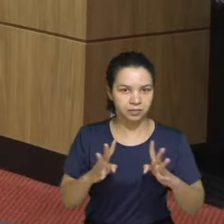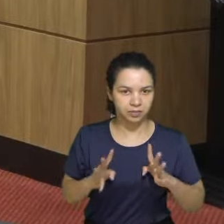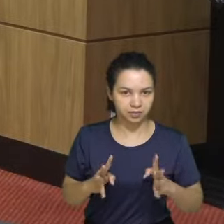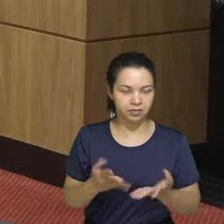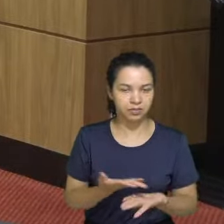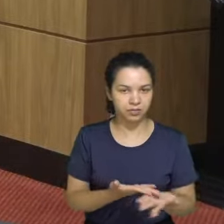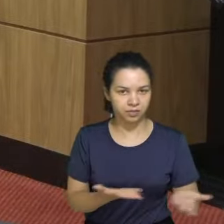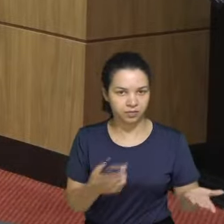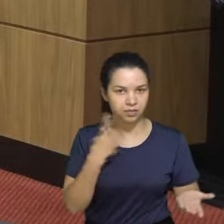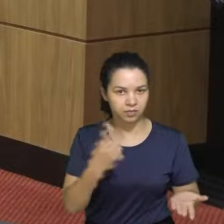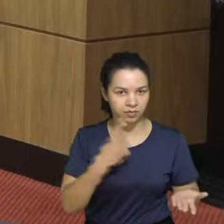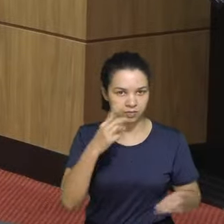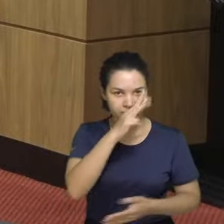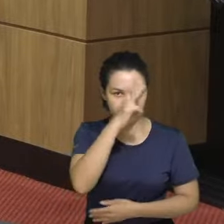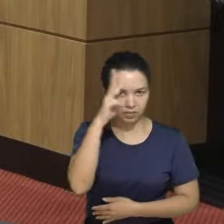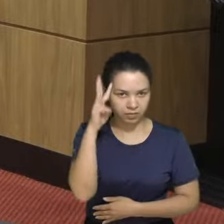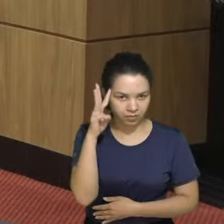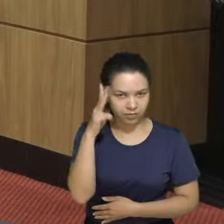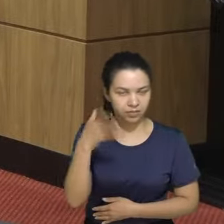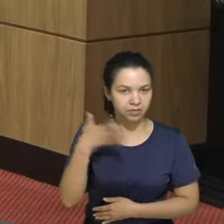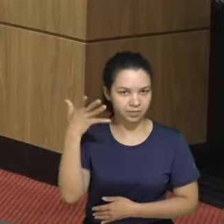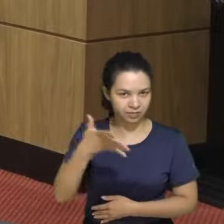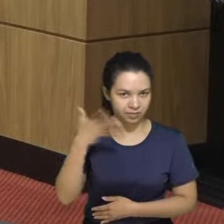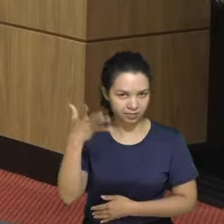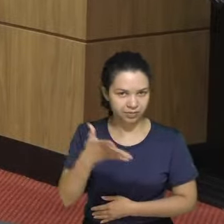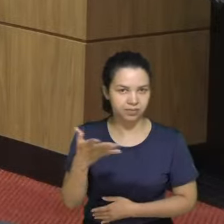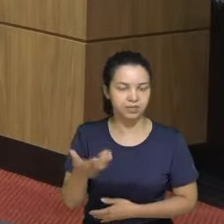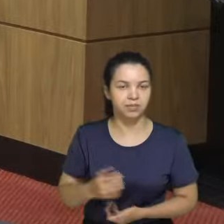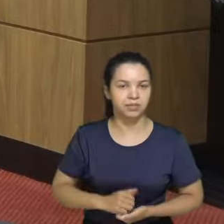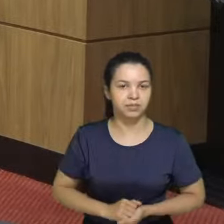nosso amigo deputado Vonley Weber fazer o seu pronunciamento de encerramento de ano. Até o final.